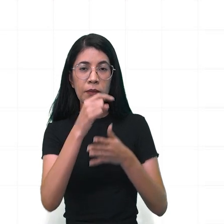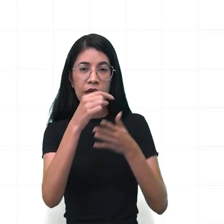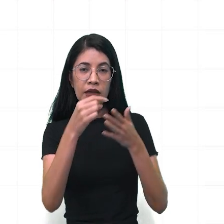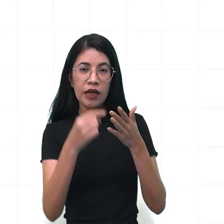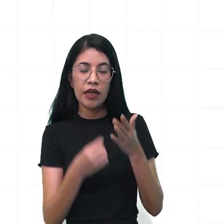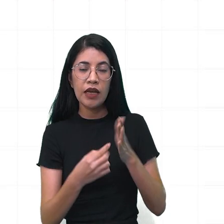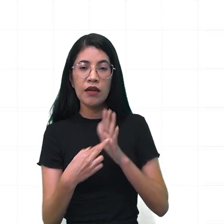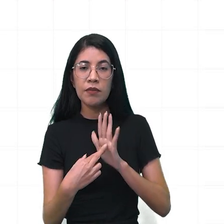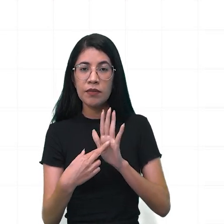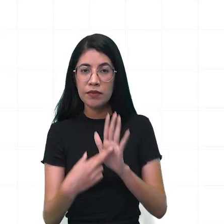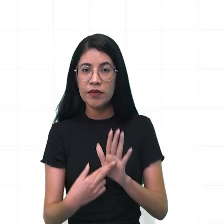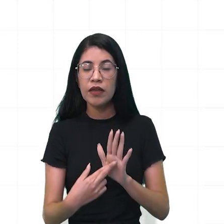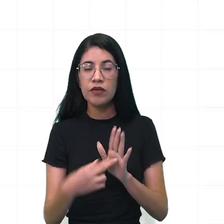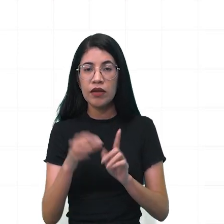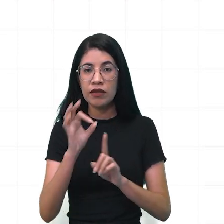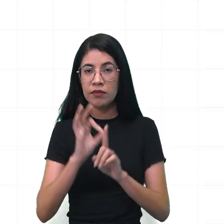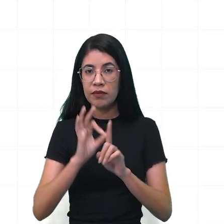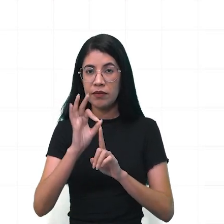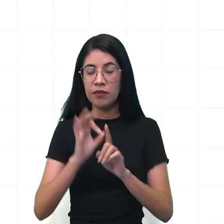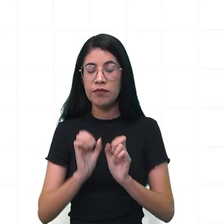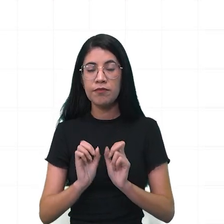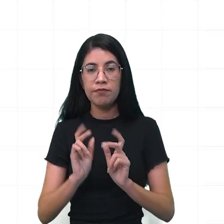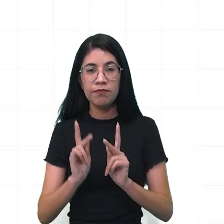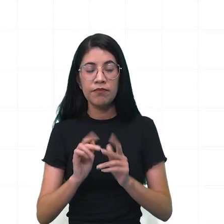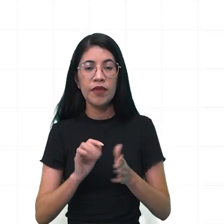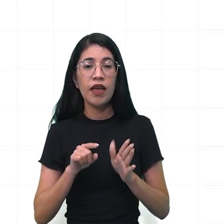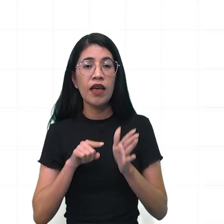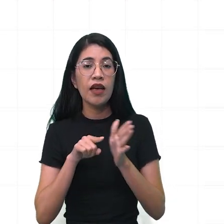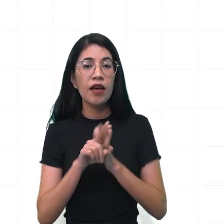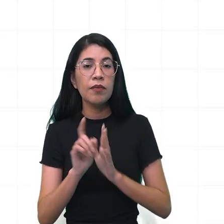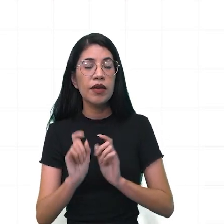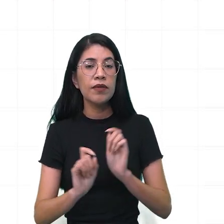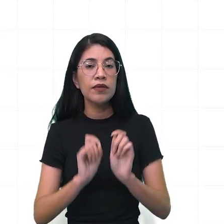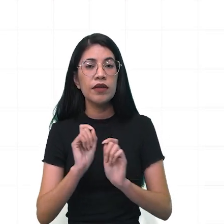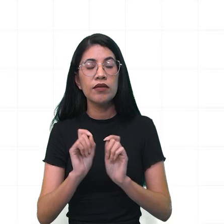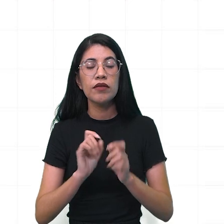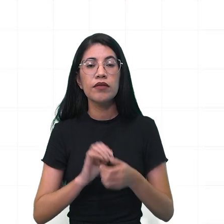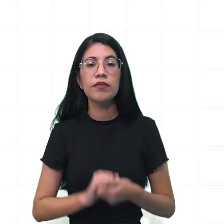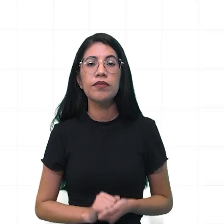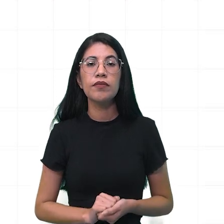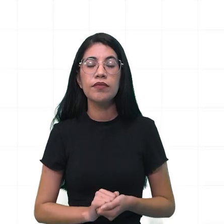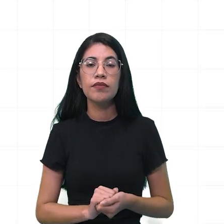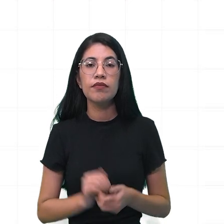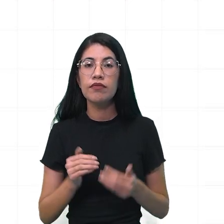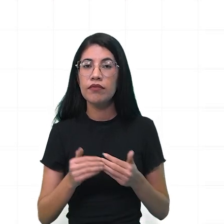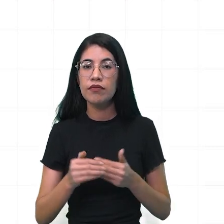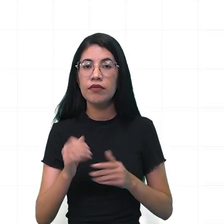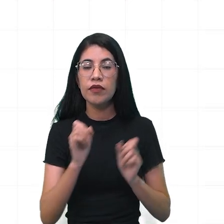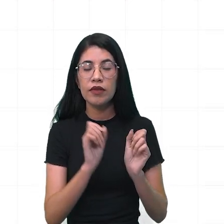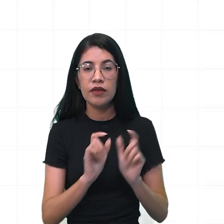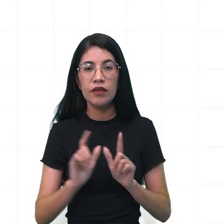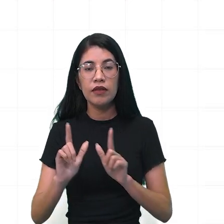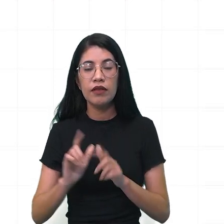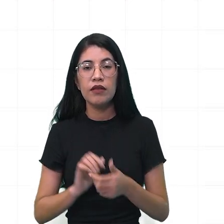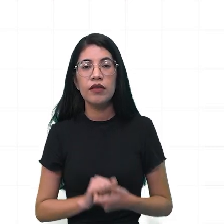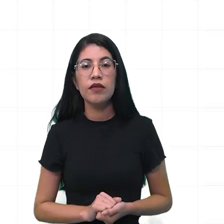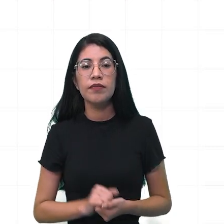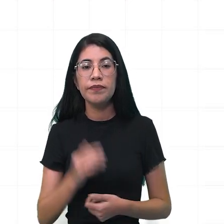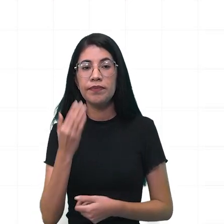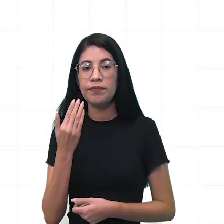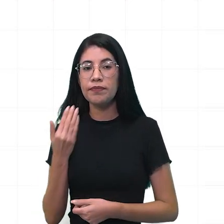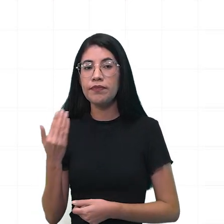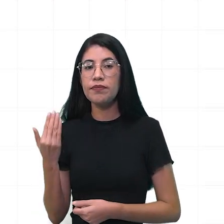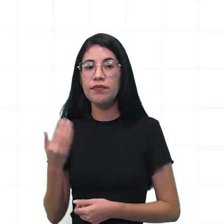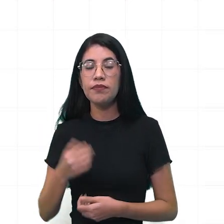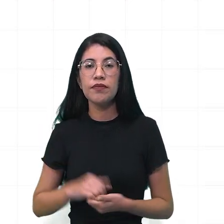temperaturas representadas, tá? E agora vem a nossa pergunta. Vamos lá, continuar aqui na nossa cartela. Diz assim, então,